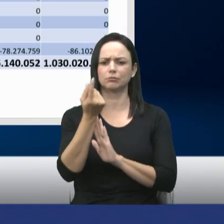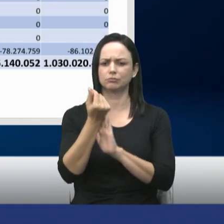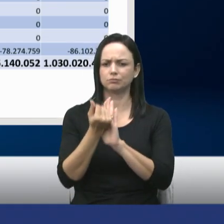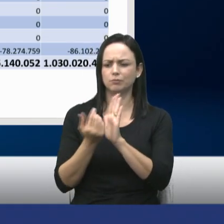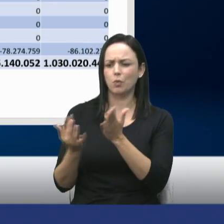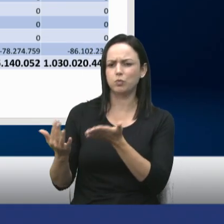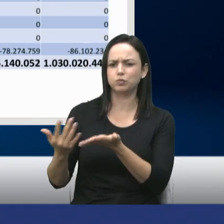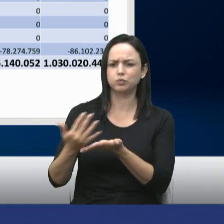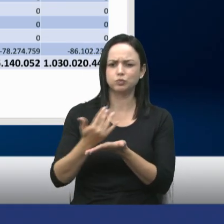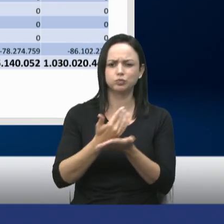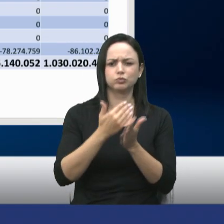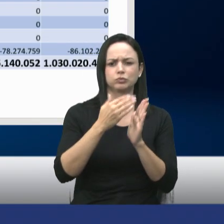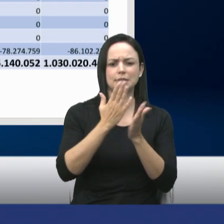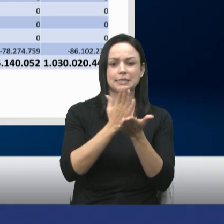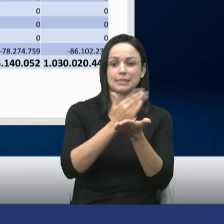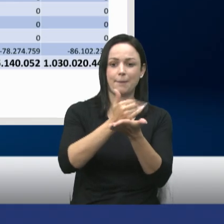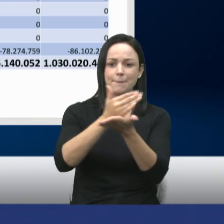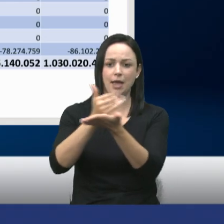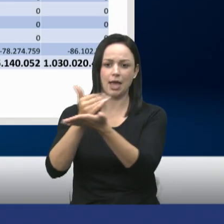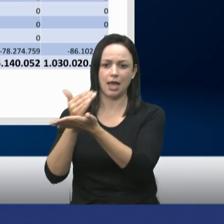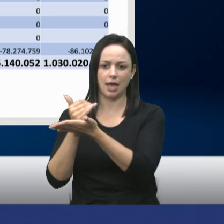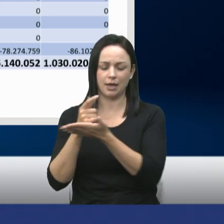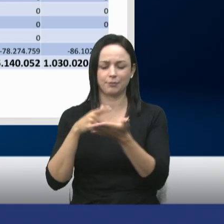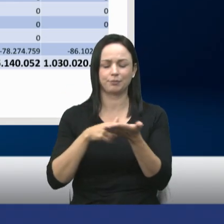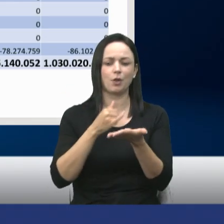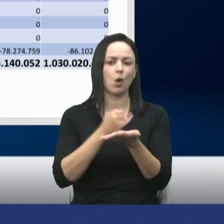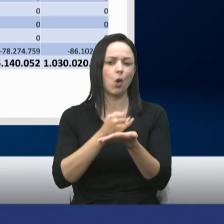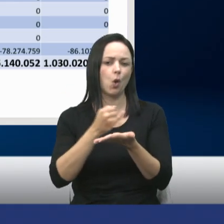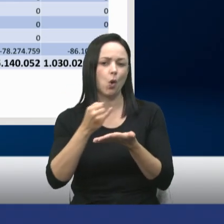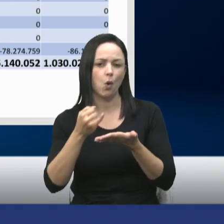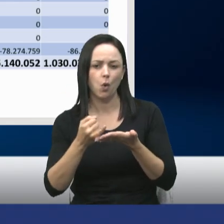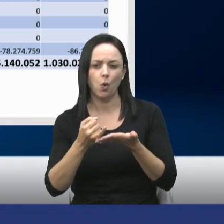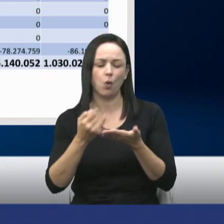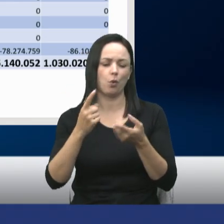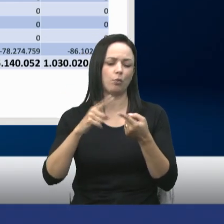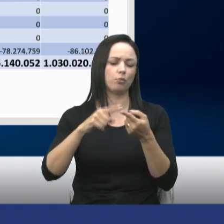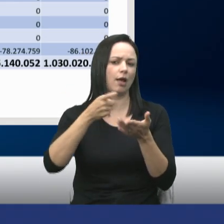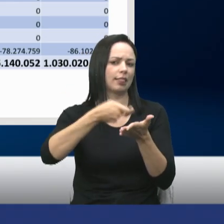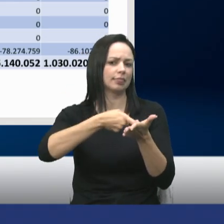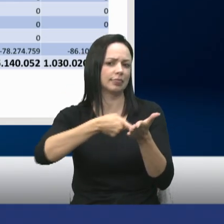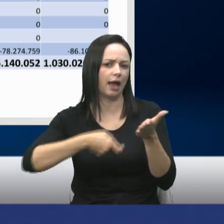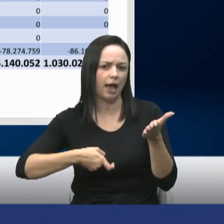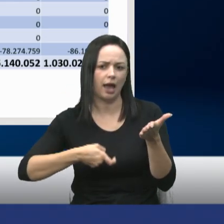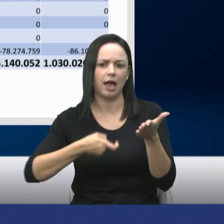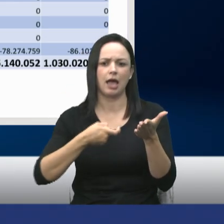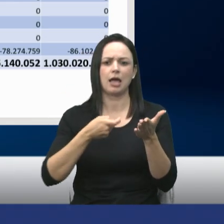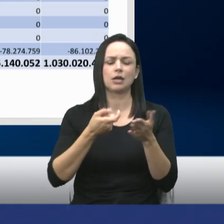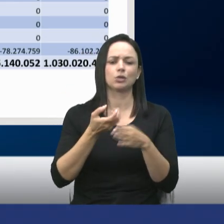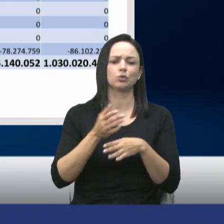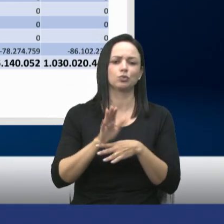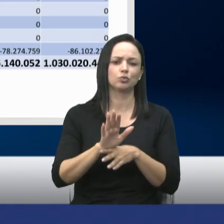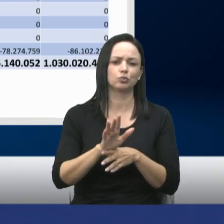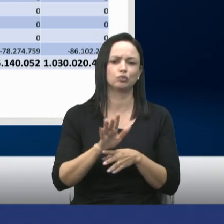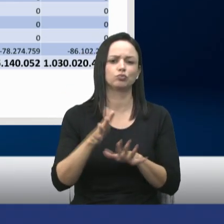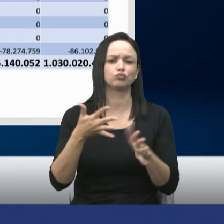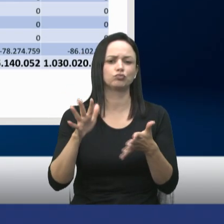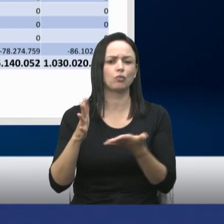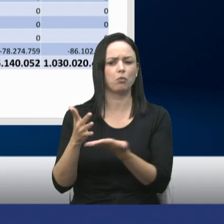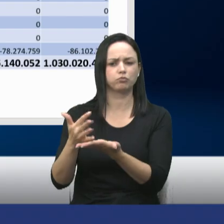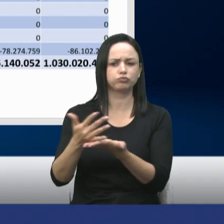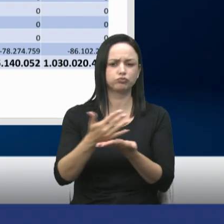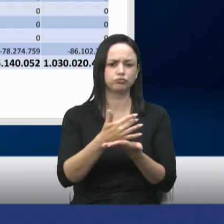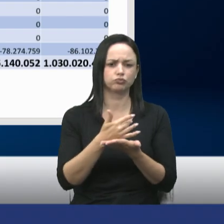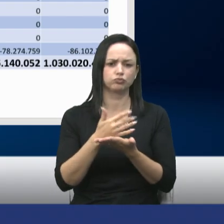por grupo, né? De impostos, taxas e contribuições de melhoria, nós estamos aí prevendo